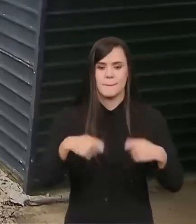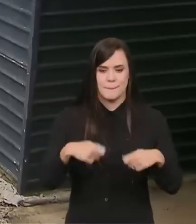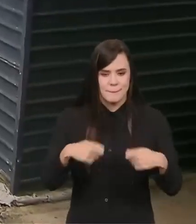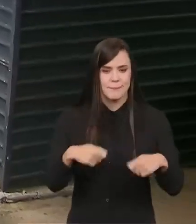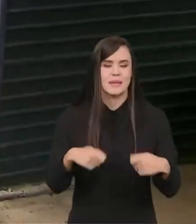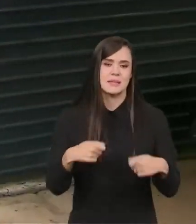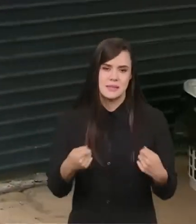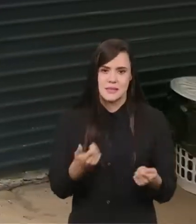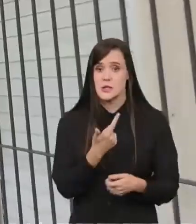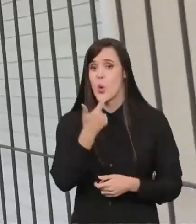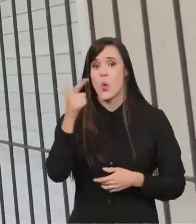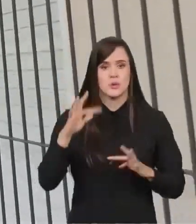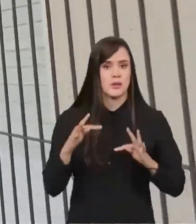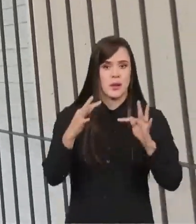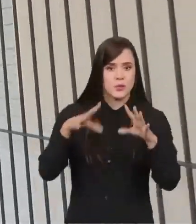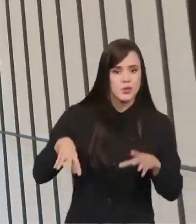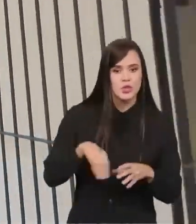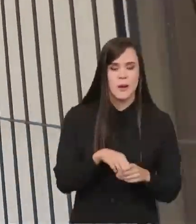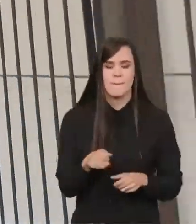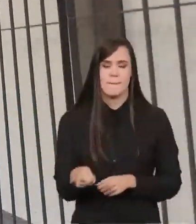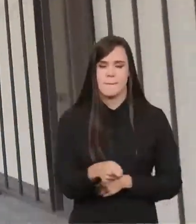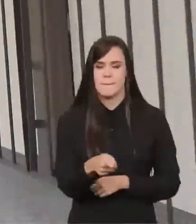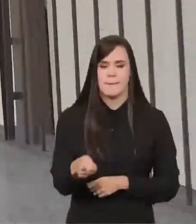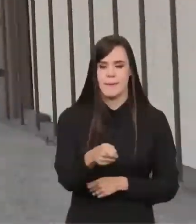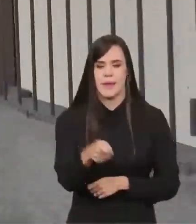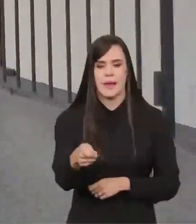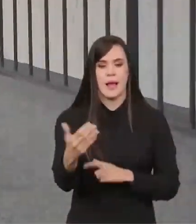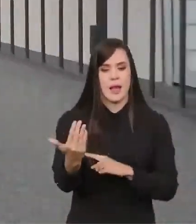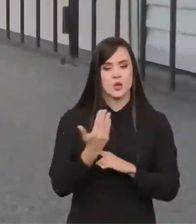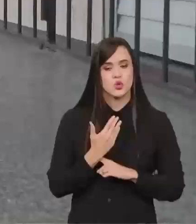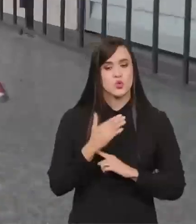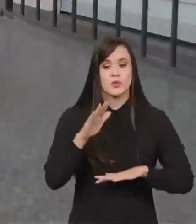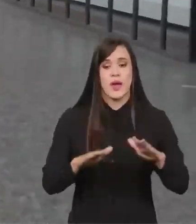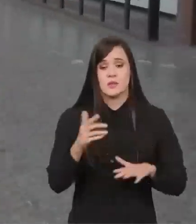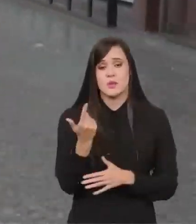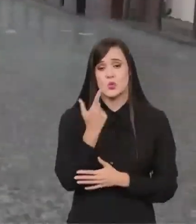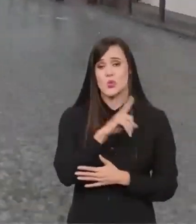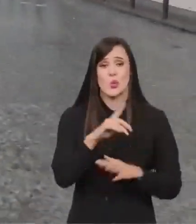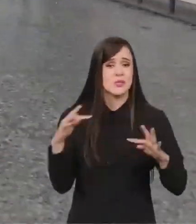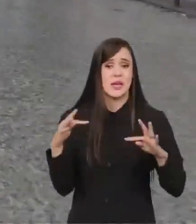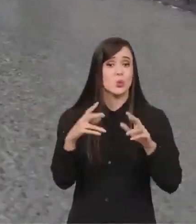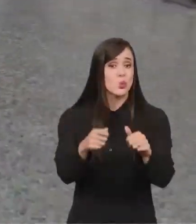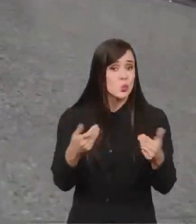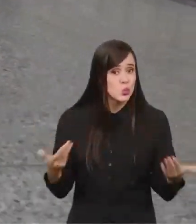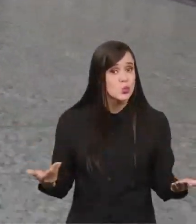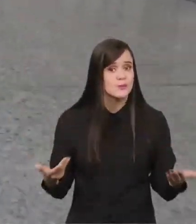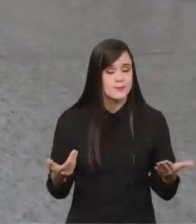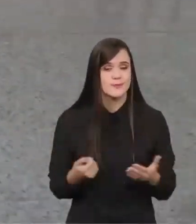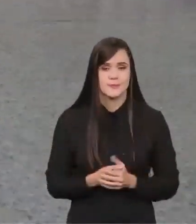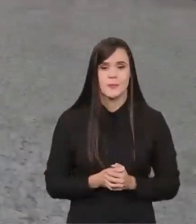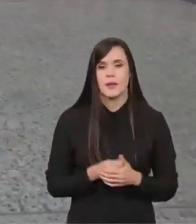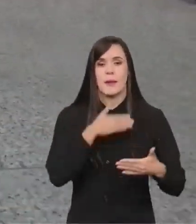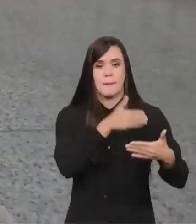né, de outras tecnologias, né? A bengala ajuda em grande medida, mas nem sempre a bengala consegue, né, dar conta de todas as